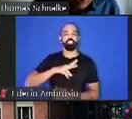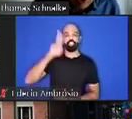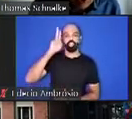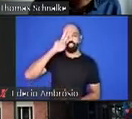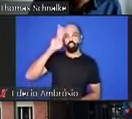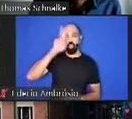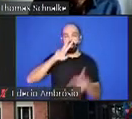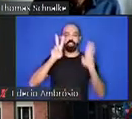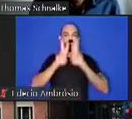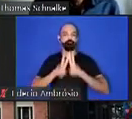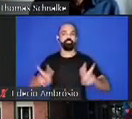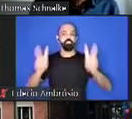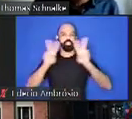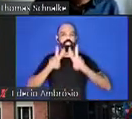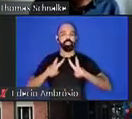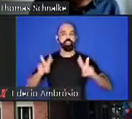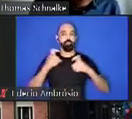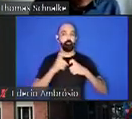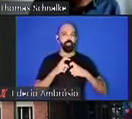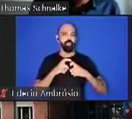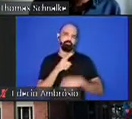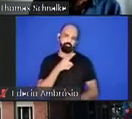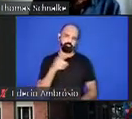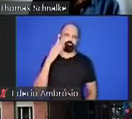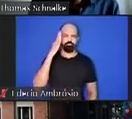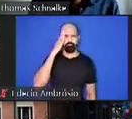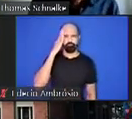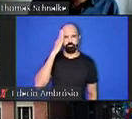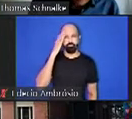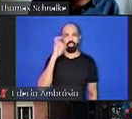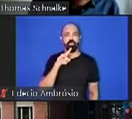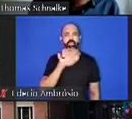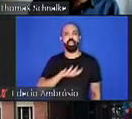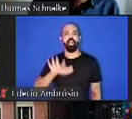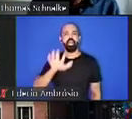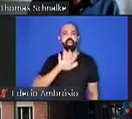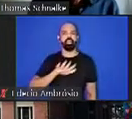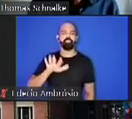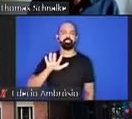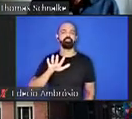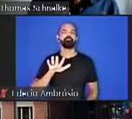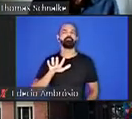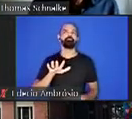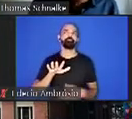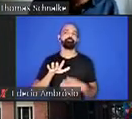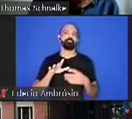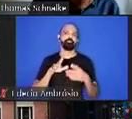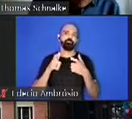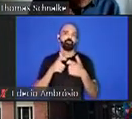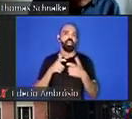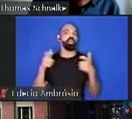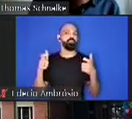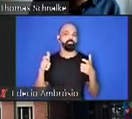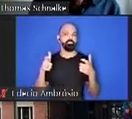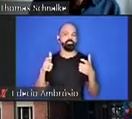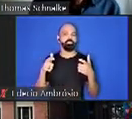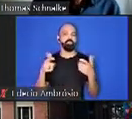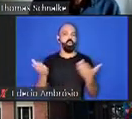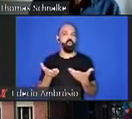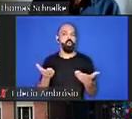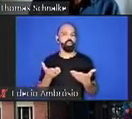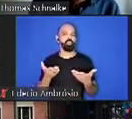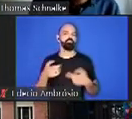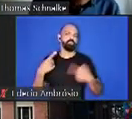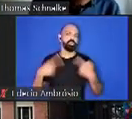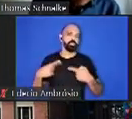médica. Como todos sabem, esse é um campo, uma área muito mais amplo. Para o dia de hoje, eu posso